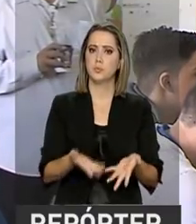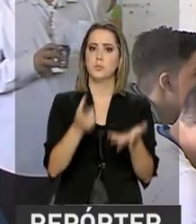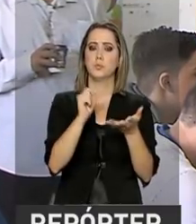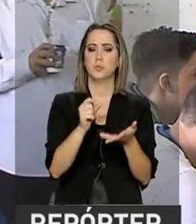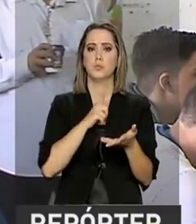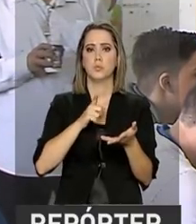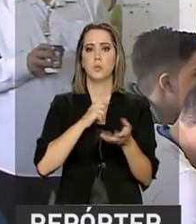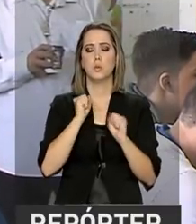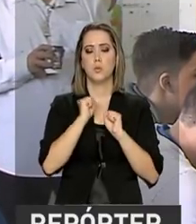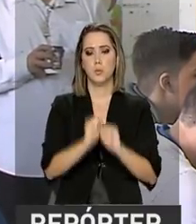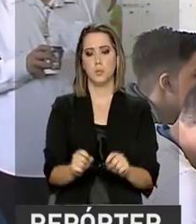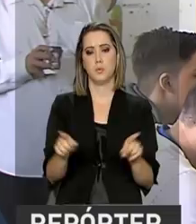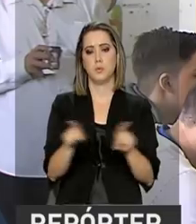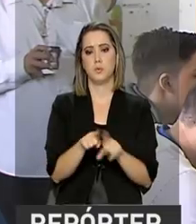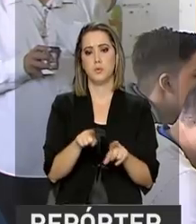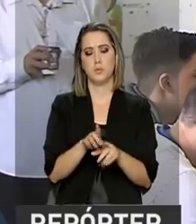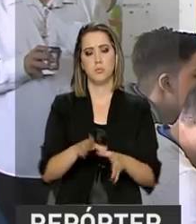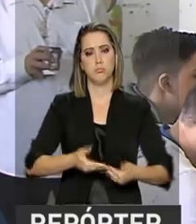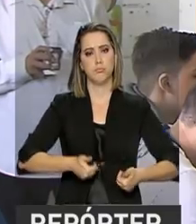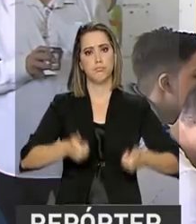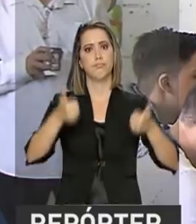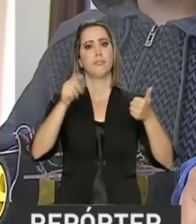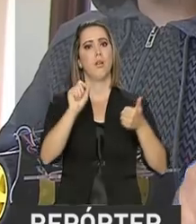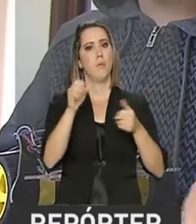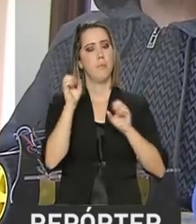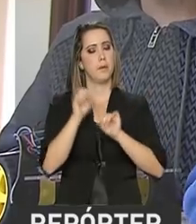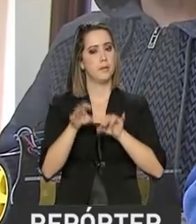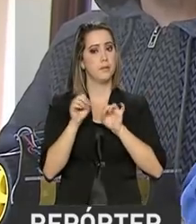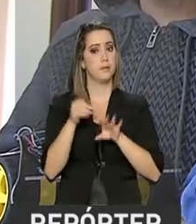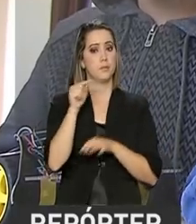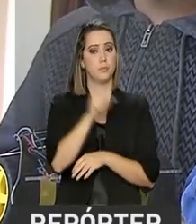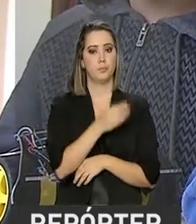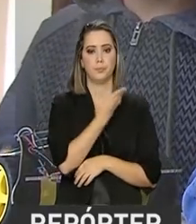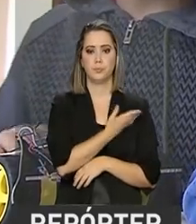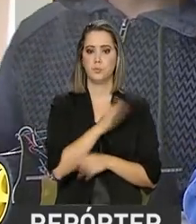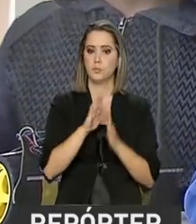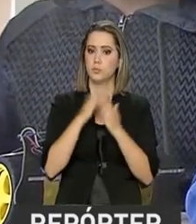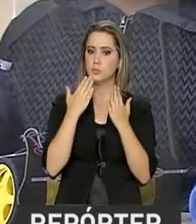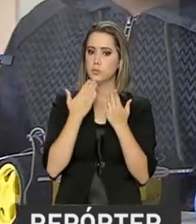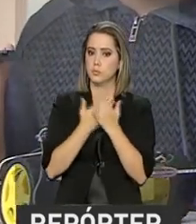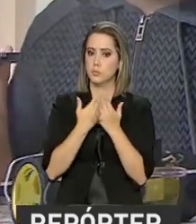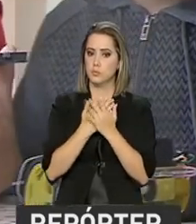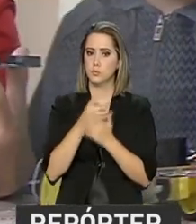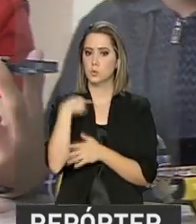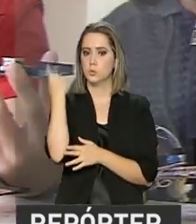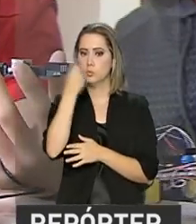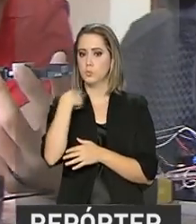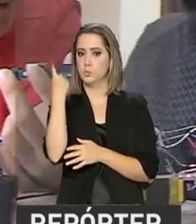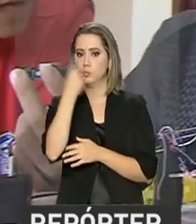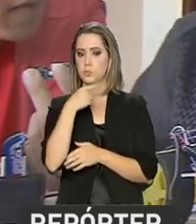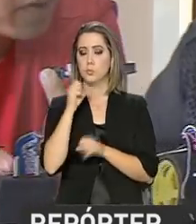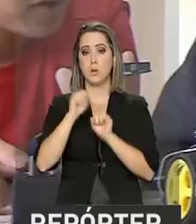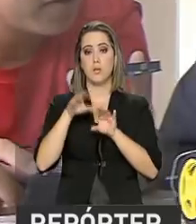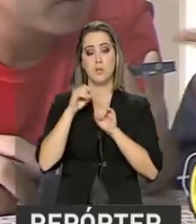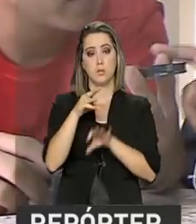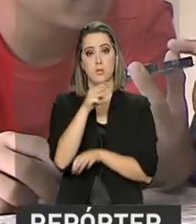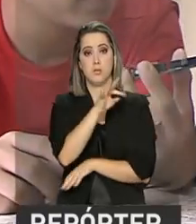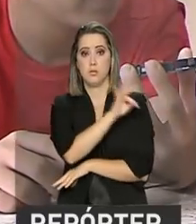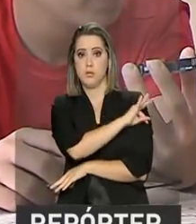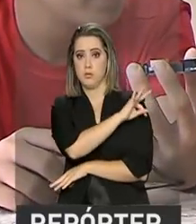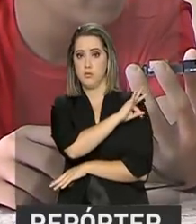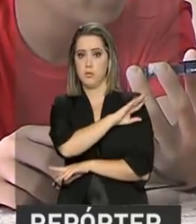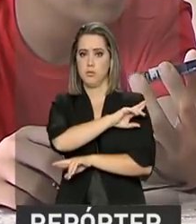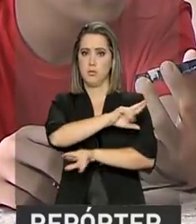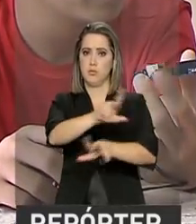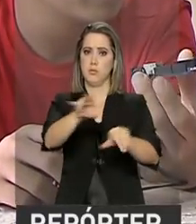tem um potencial muito grande para ensinar. E na escola que atende em período integral, com ensino técnico,